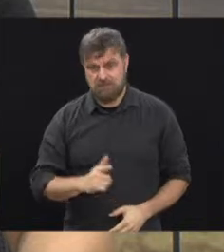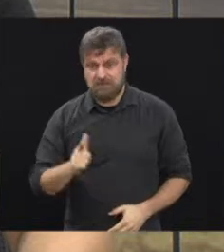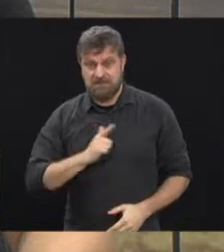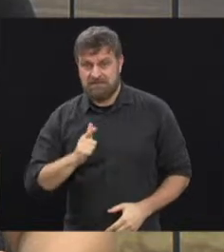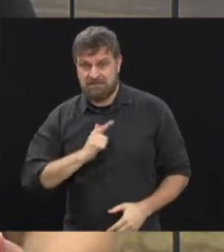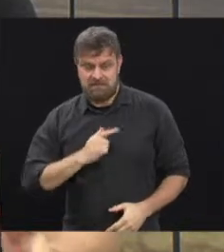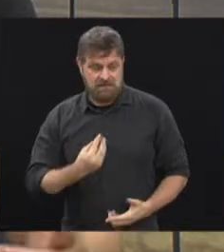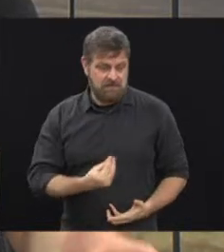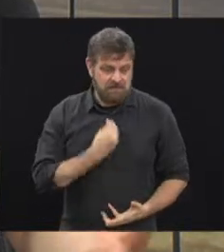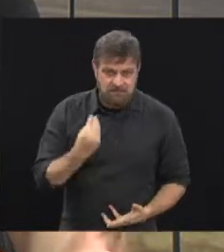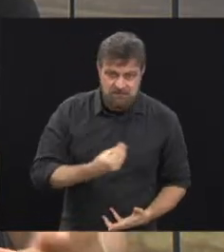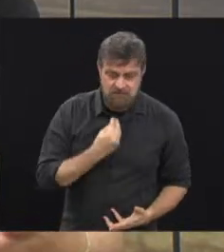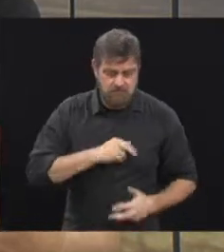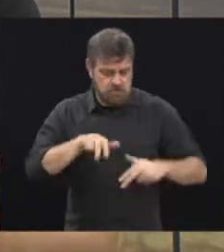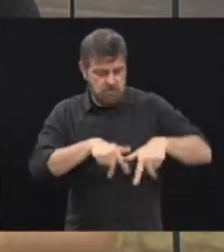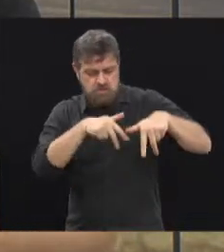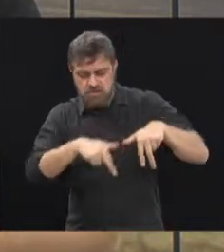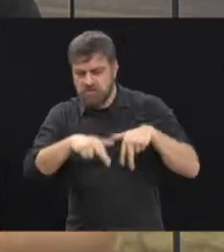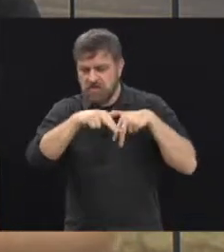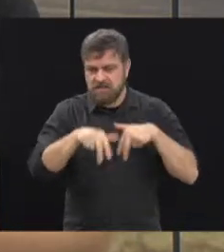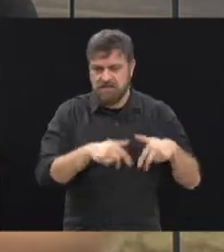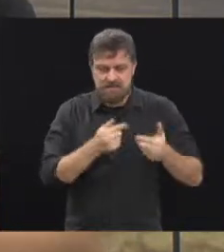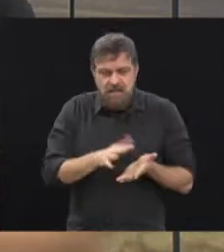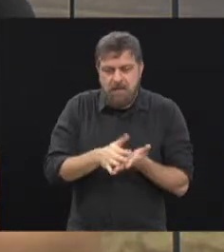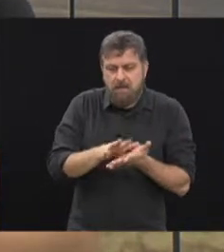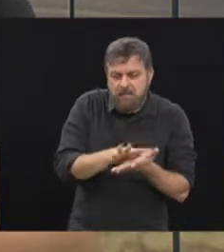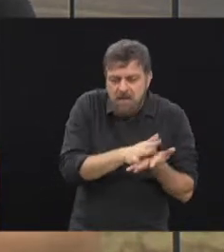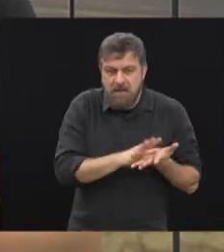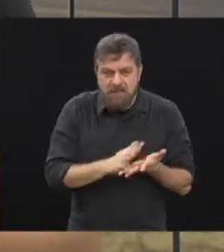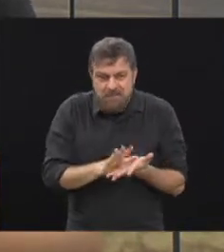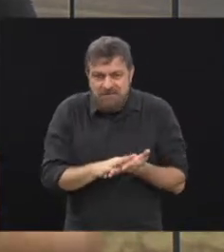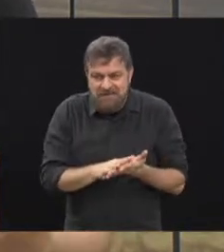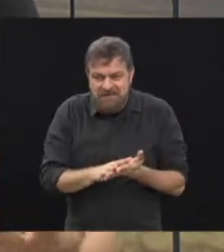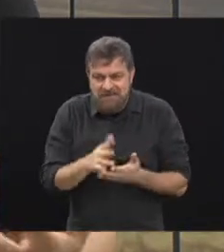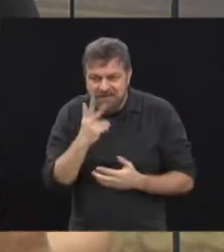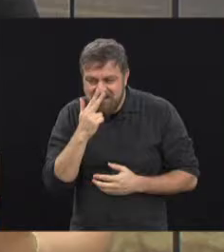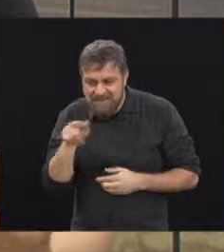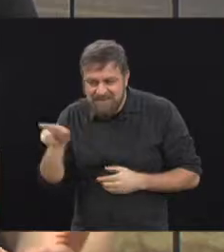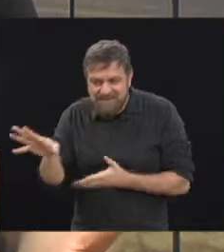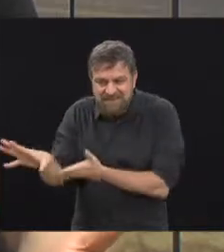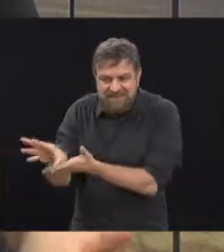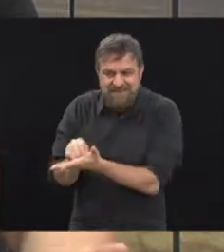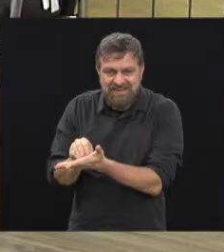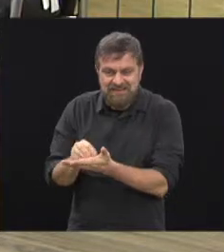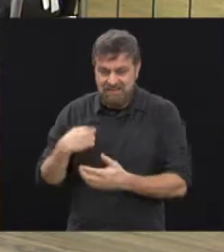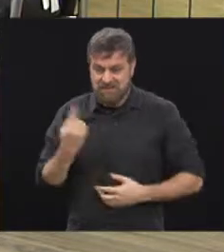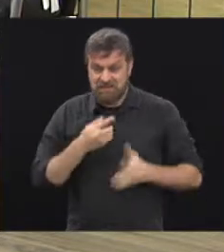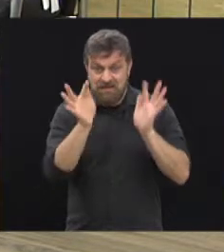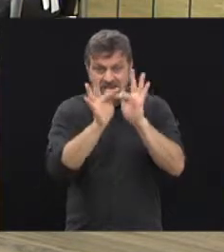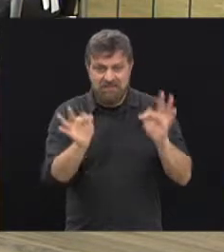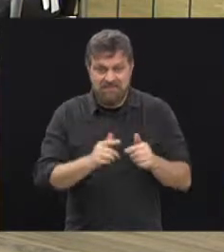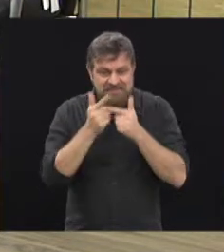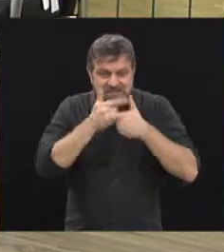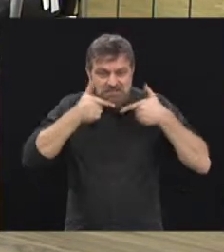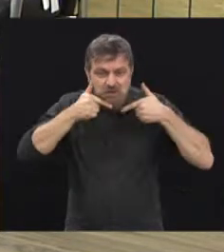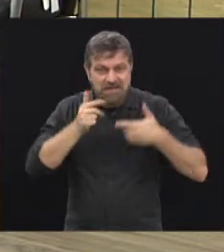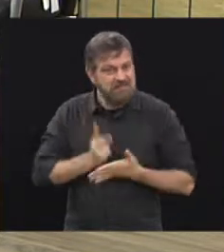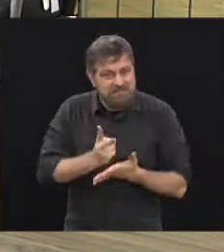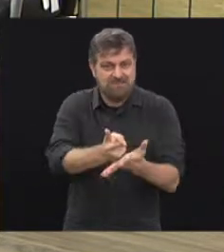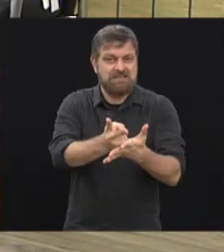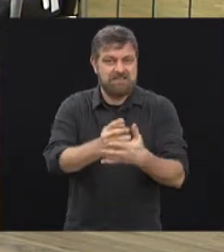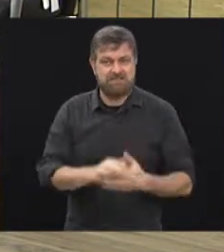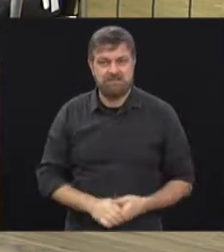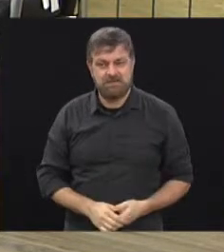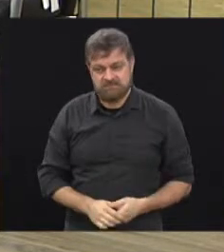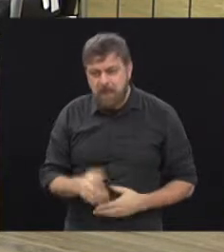que viver, a gente dança, a gente tem o samba, a gente tem a gente é feliz, né? A gente está sempre sorrindo. Então